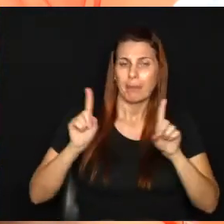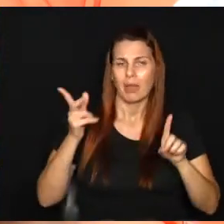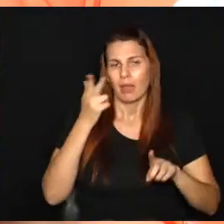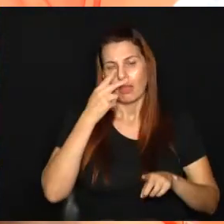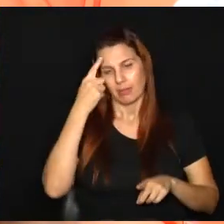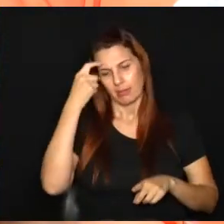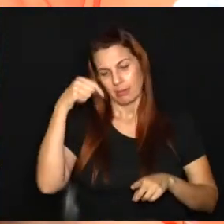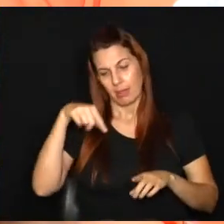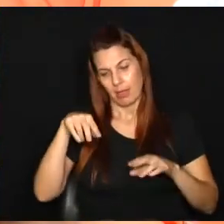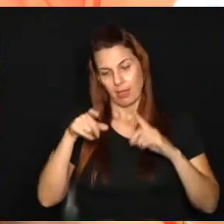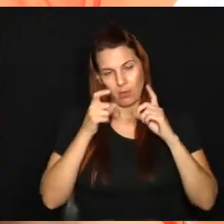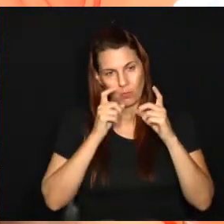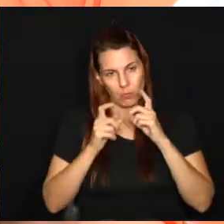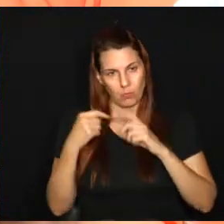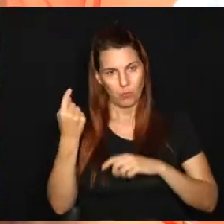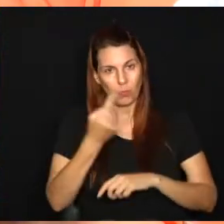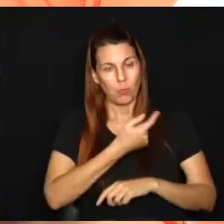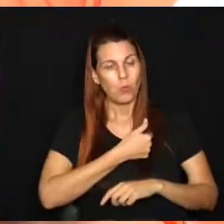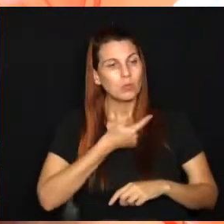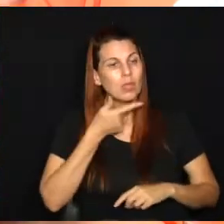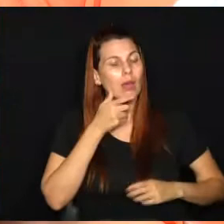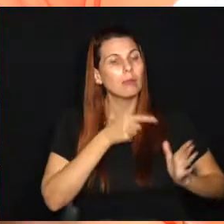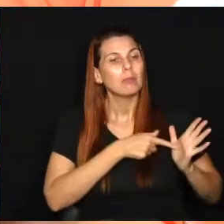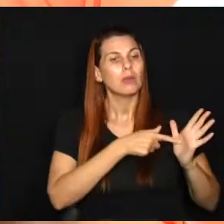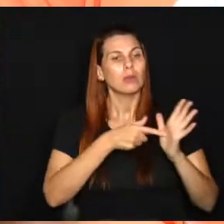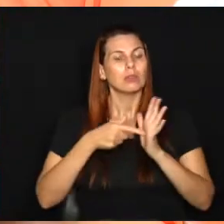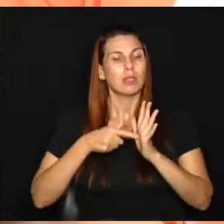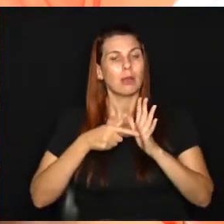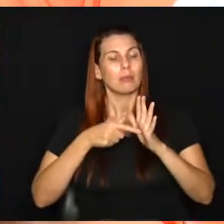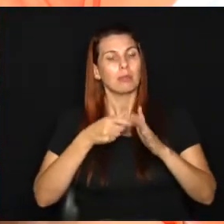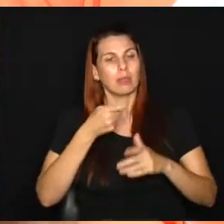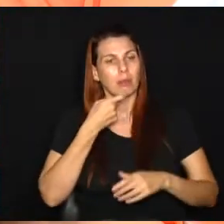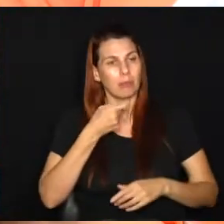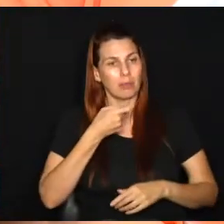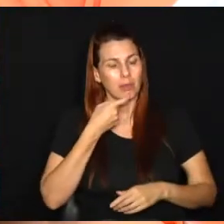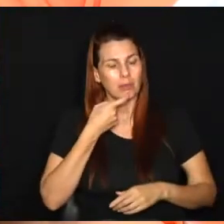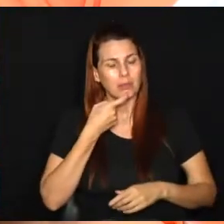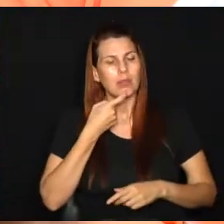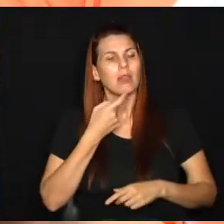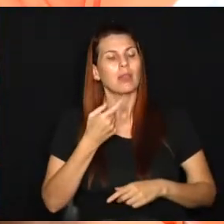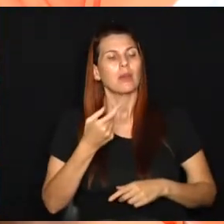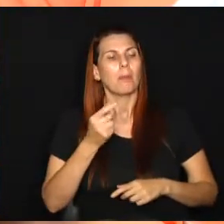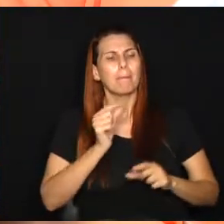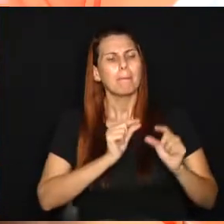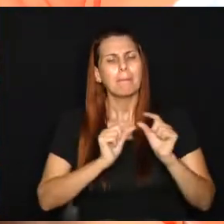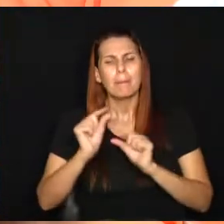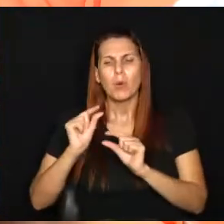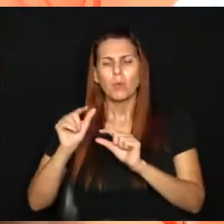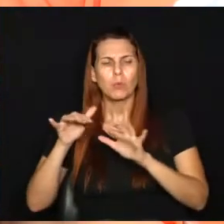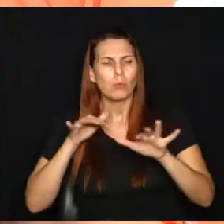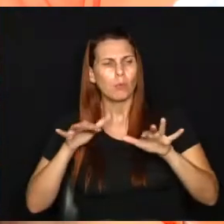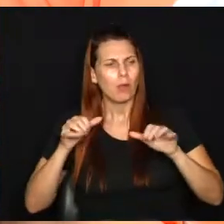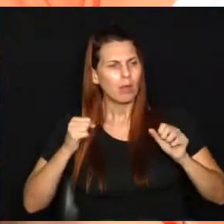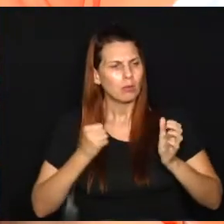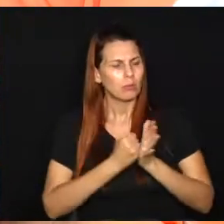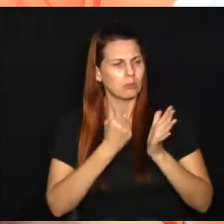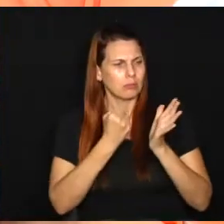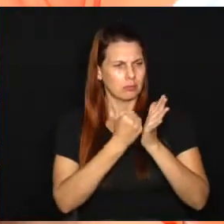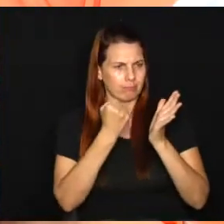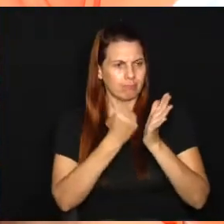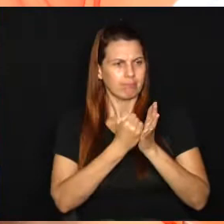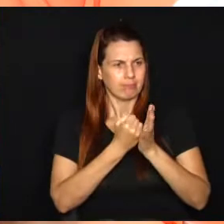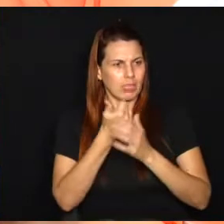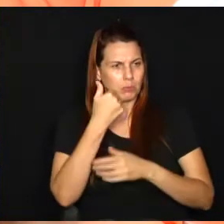ideia dessa reunião era para que a gente pudesse apresentar aí para a cidade de Campinas um pouquinho do que é o movimento, a luta e as demandas